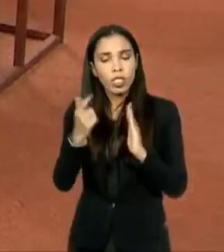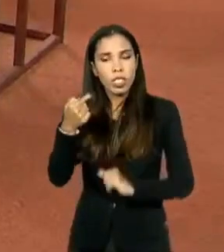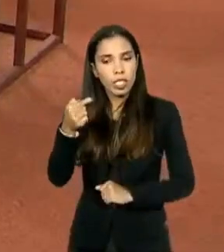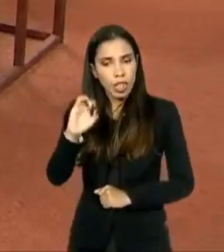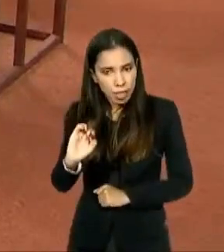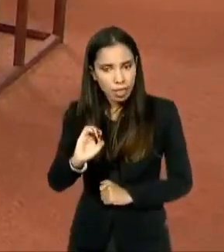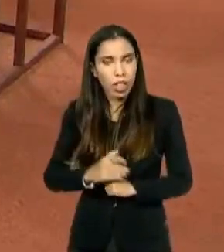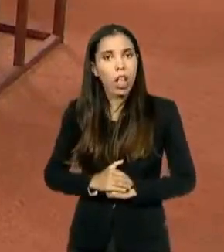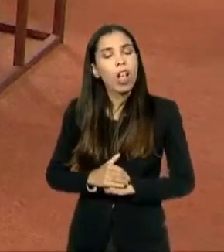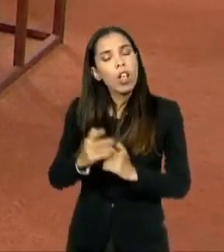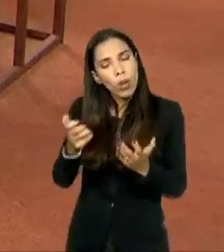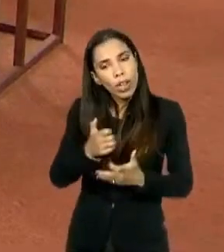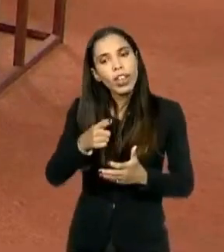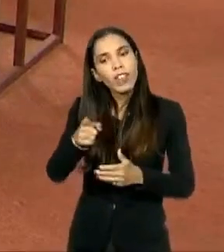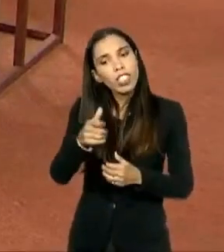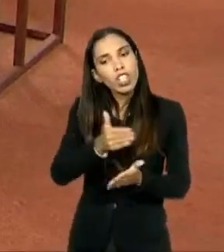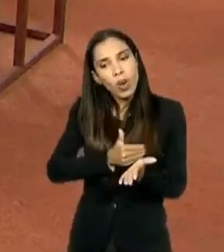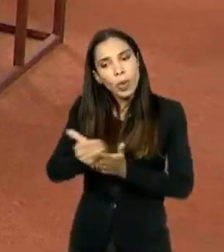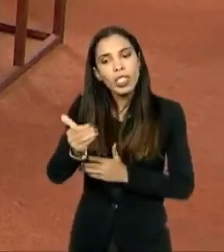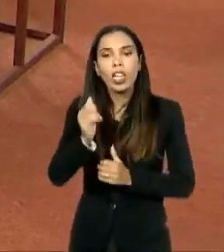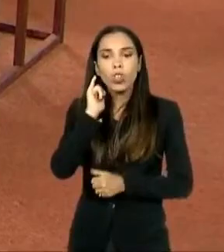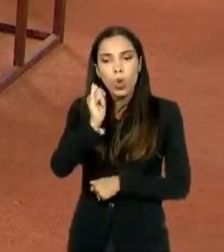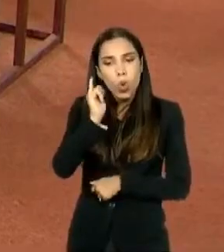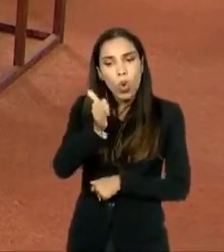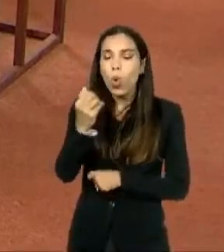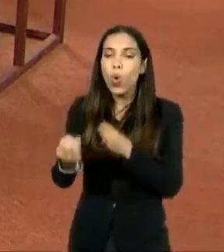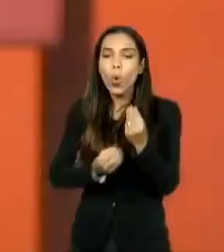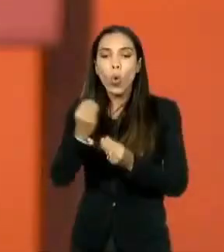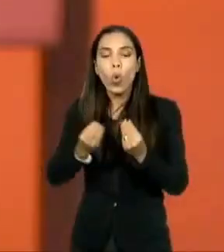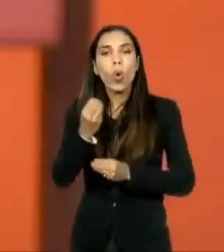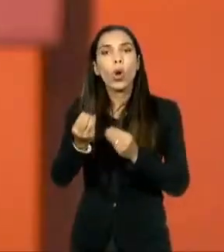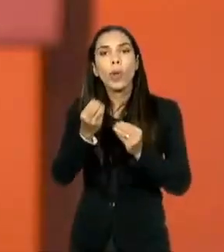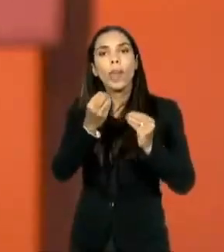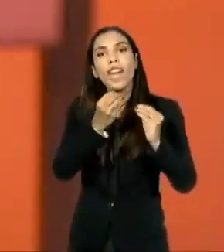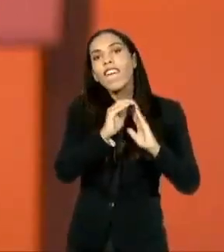queria que você já abrisse contando para a gente como é que nasceu a Favela do Papa.